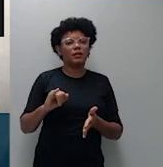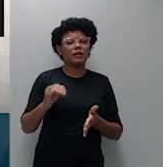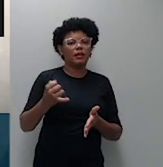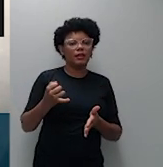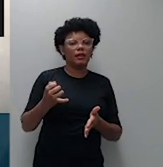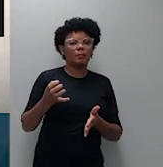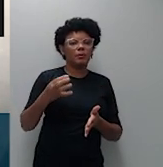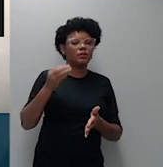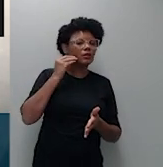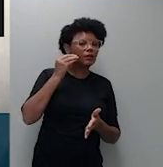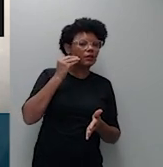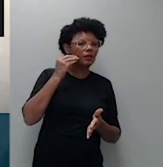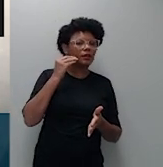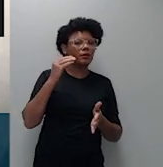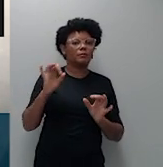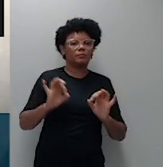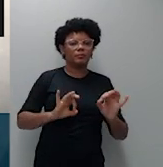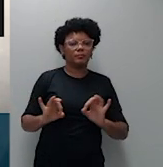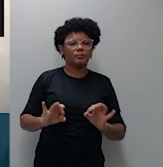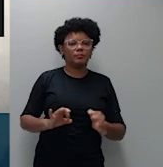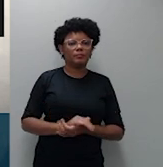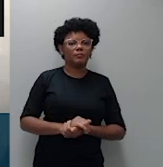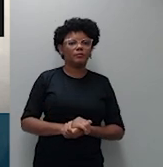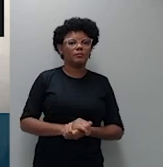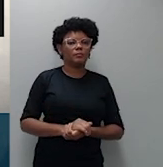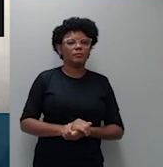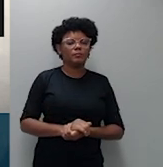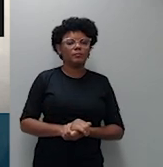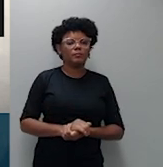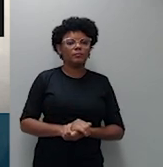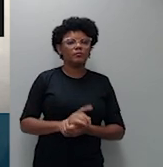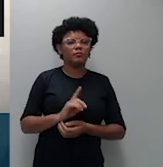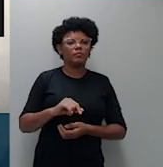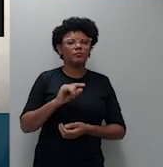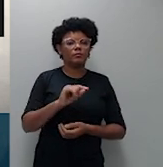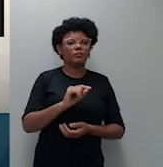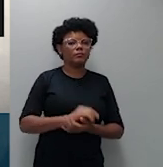passar aqui é o seguinte